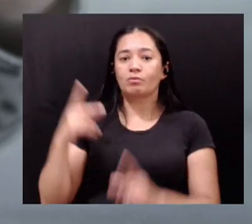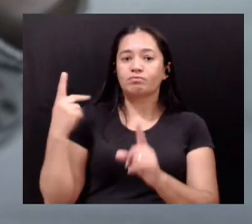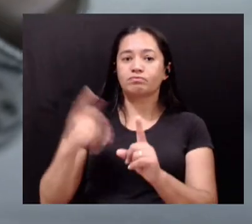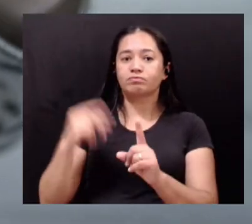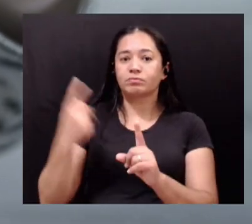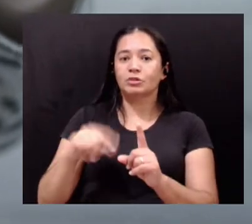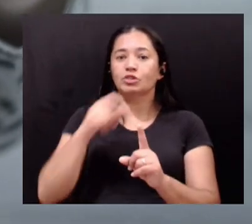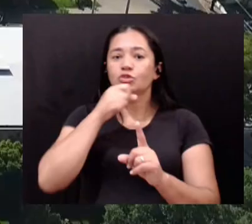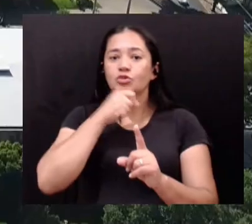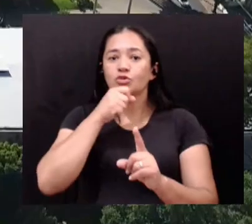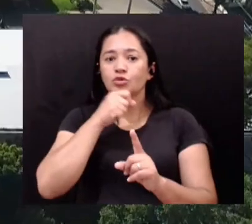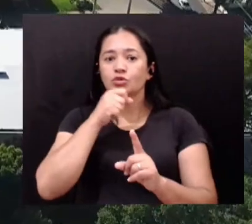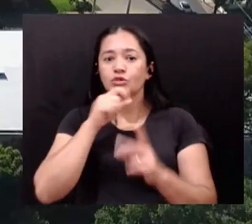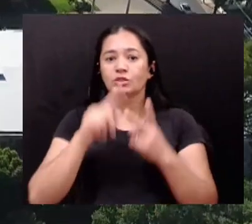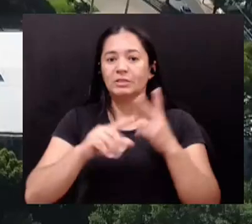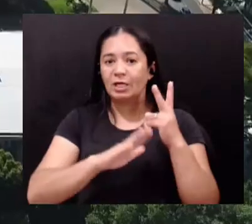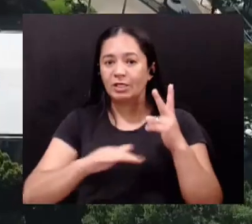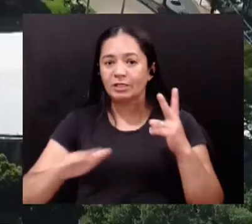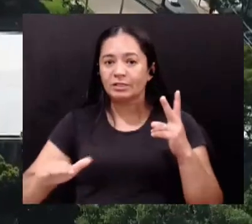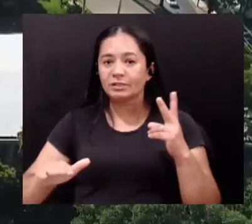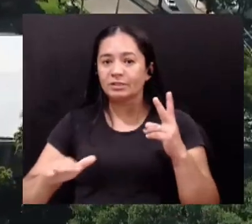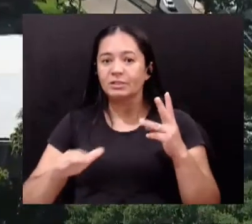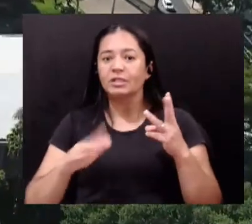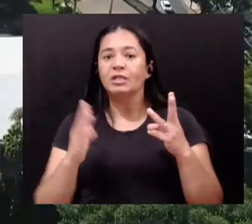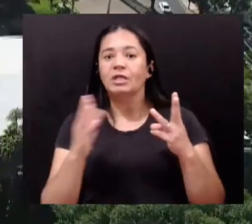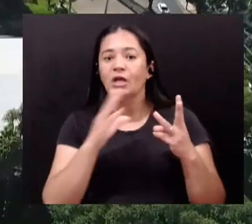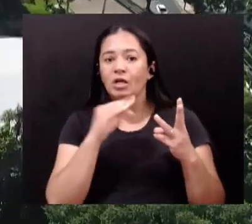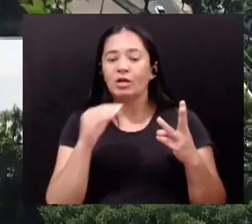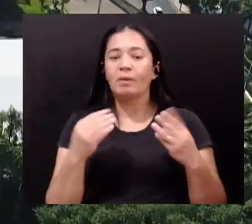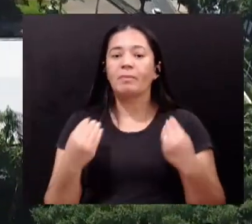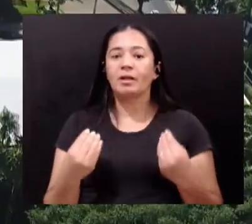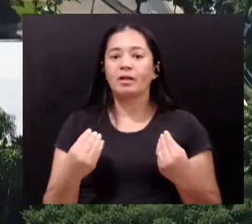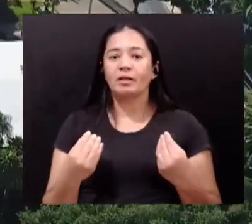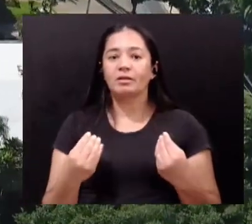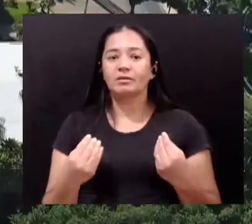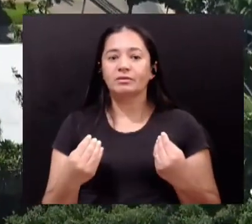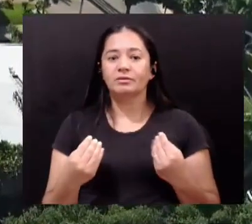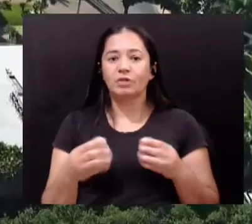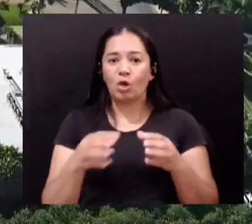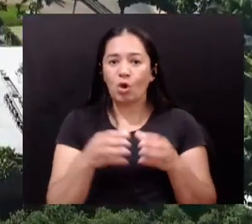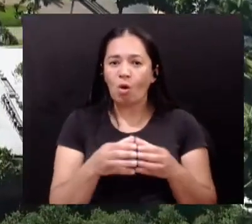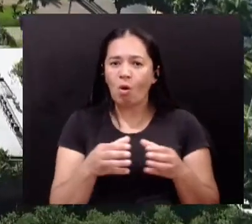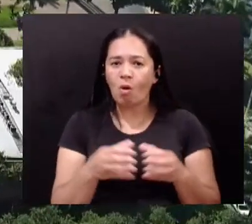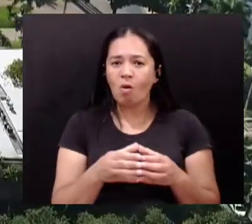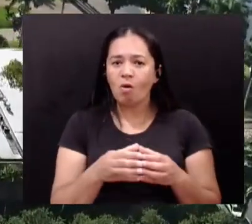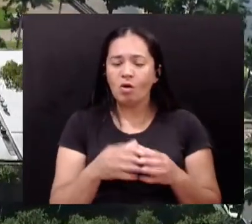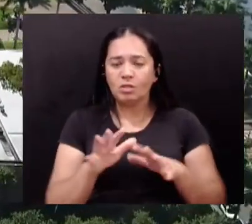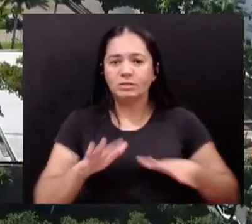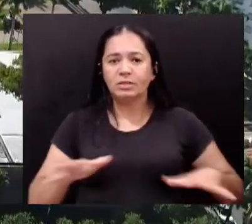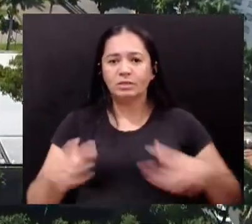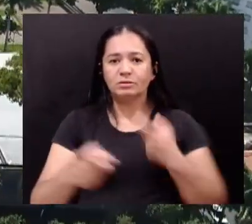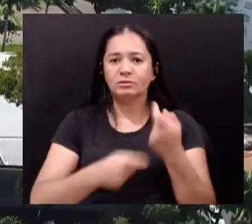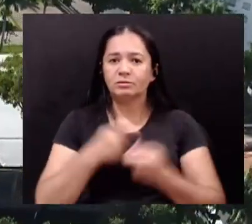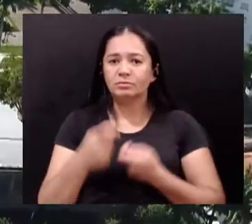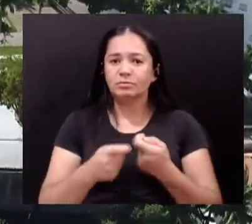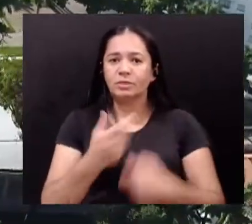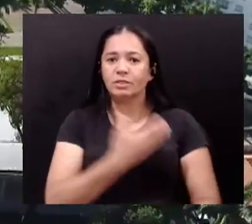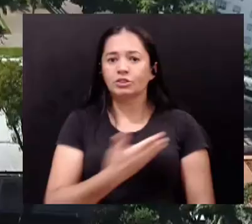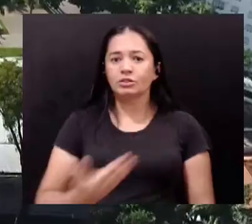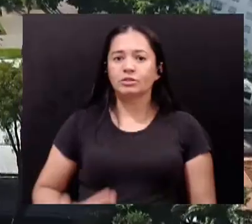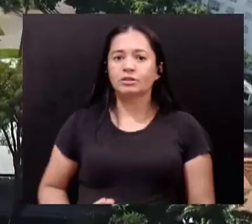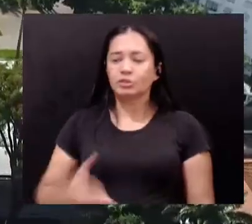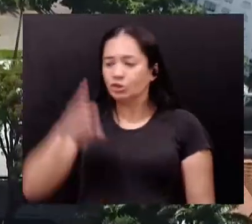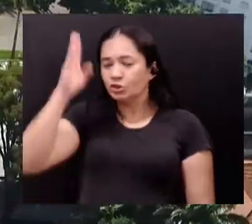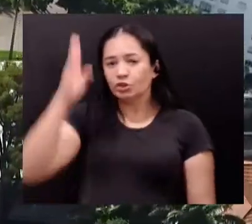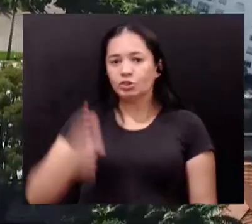crianças e adolescentes para cargos em comissão no âmbito da administração pública direta e